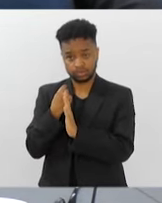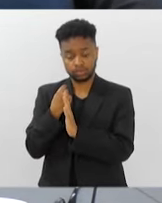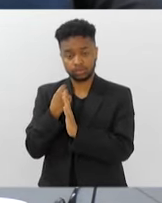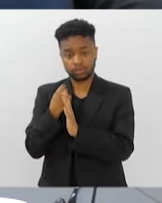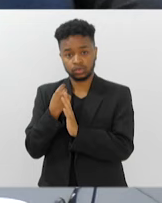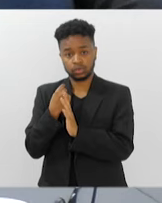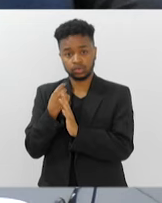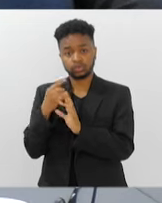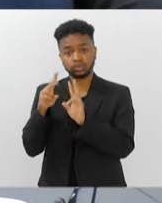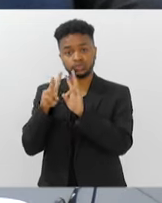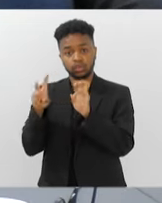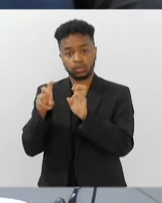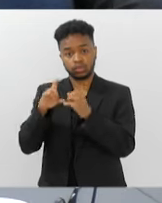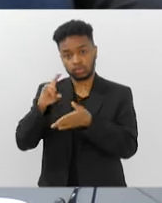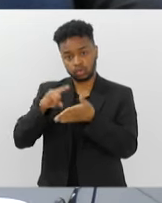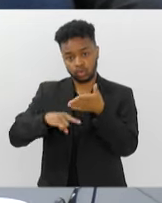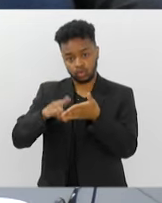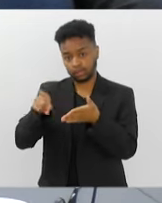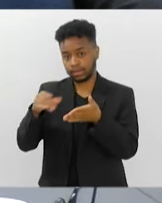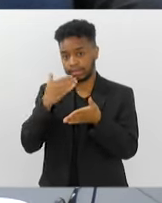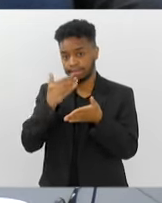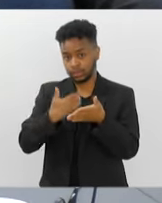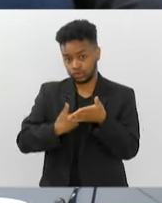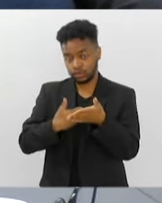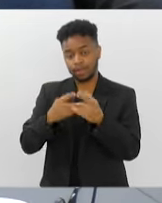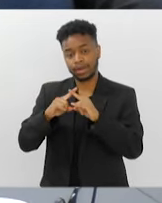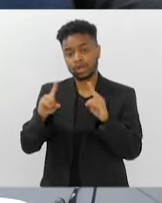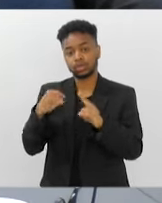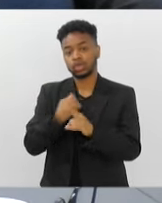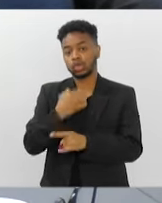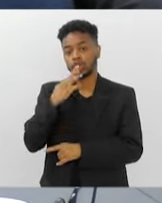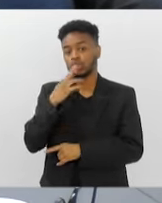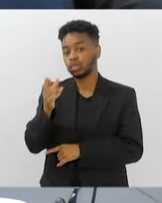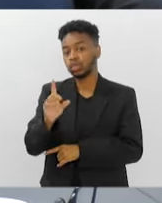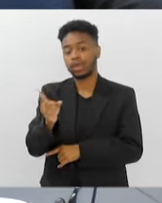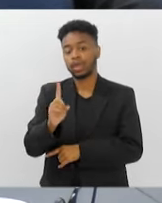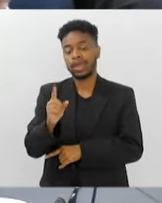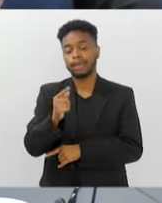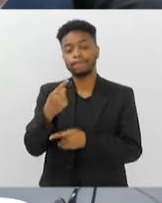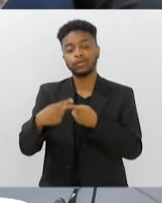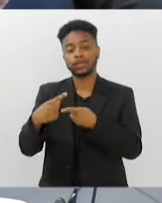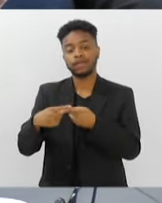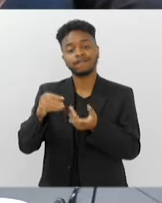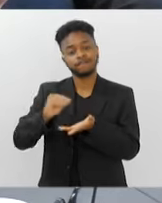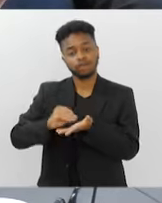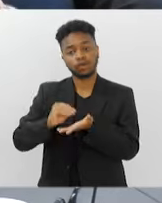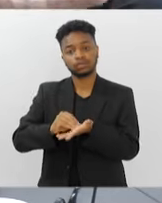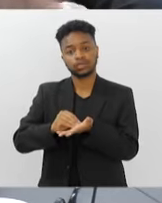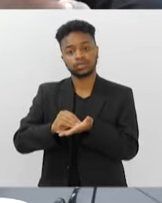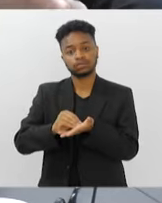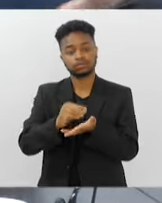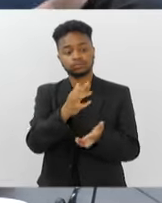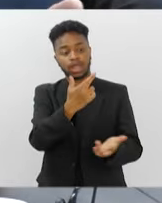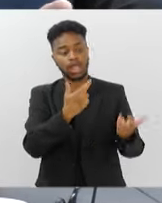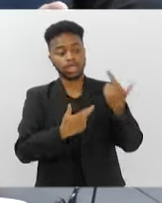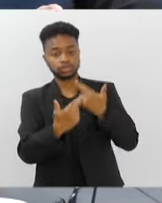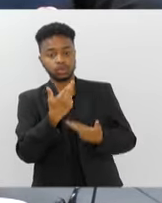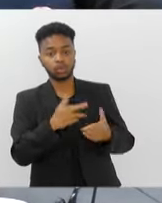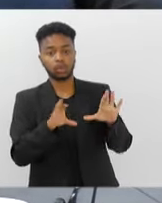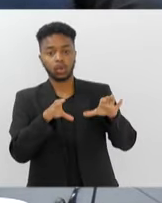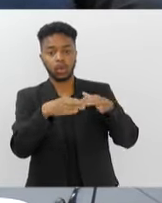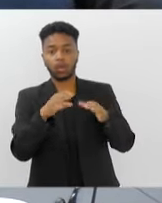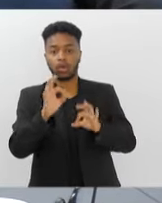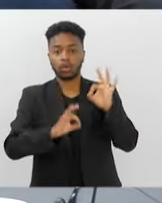do requerimento que nós não respondemos ainda porque a gente ainda não obteve a resposta do da organização do